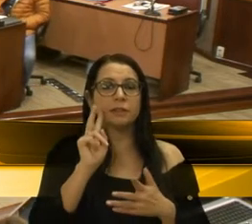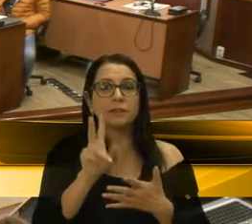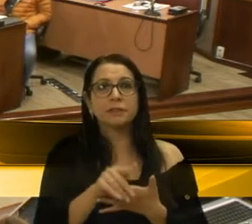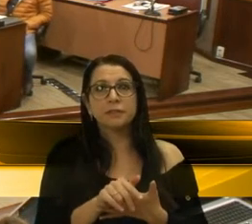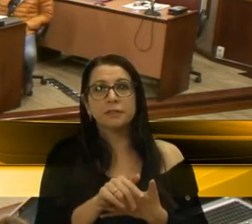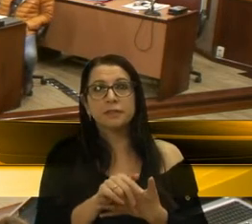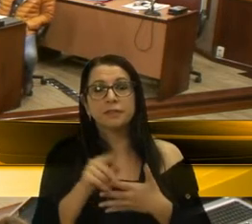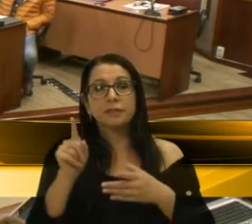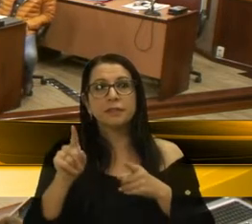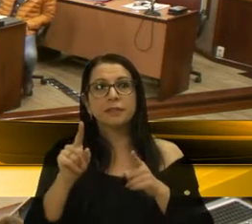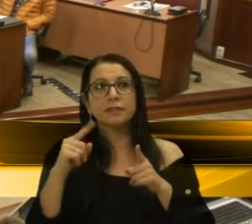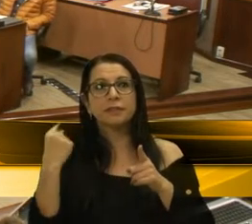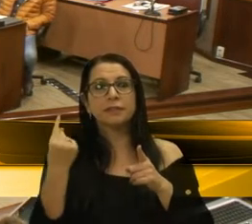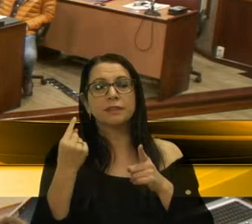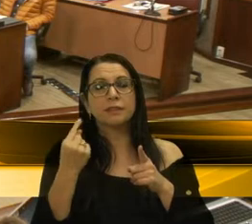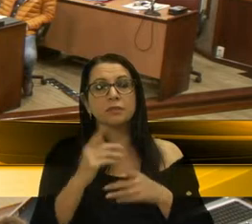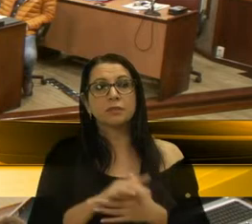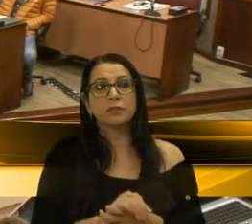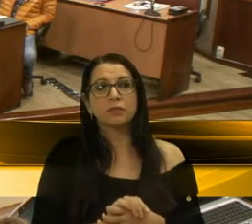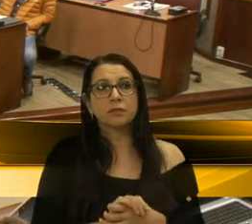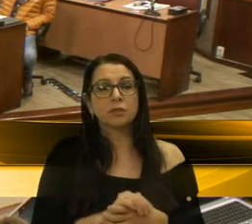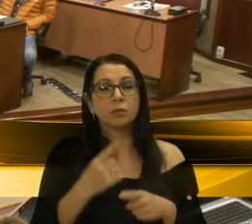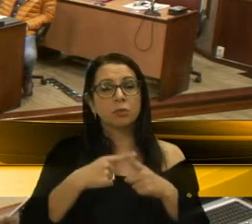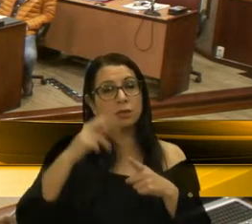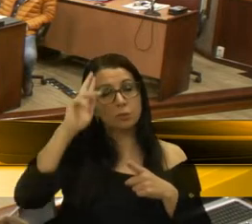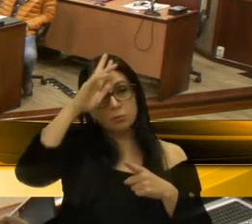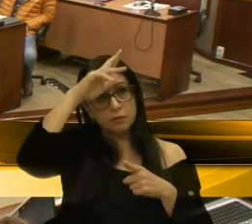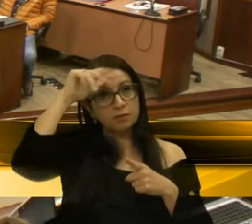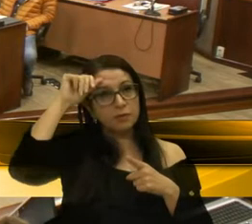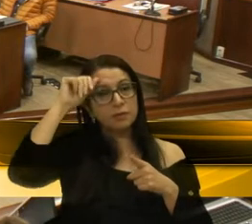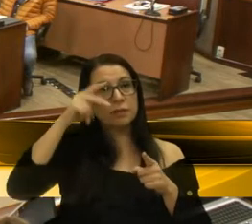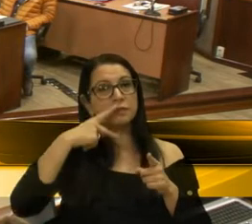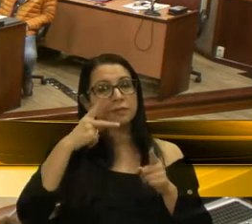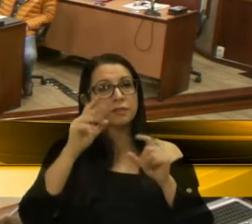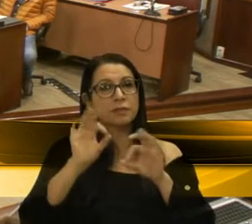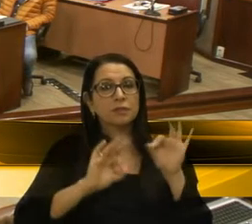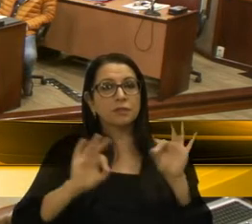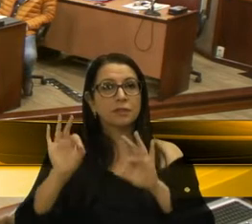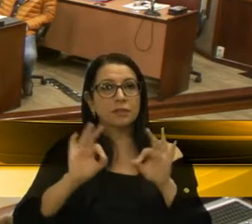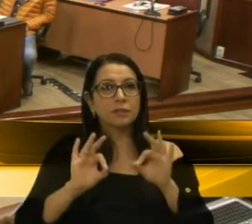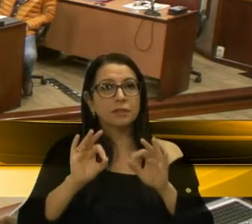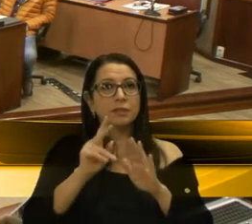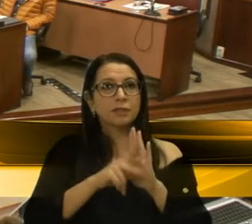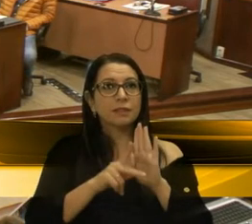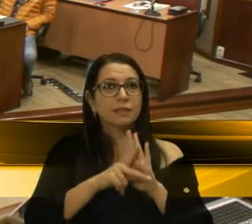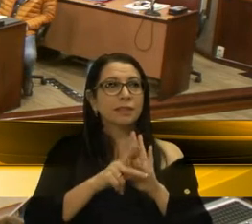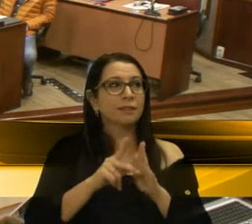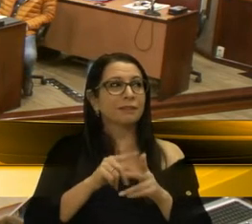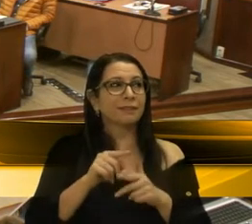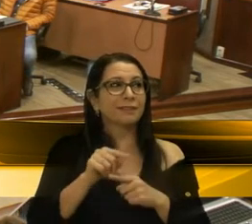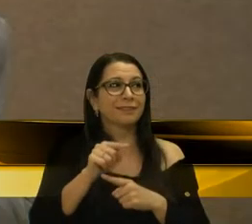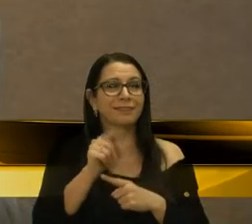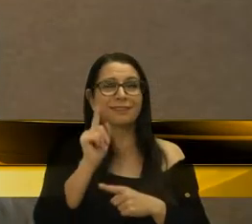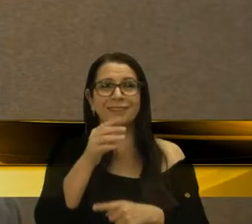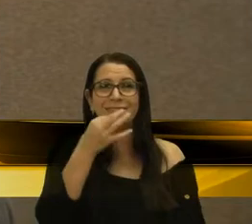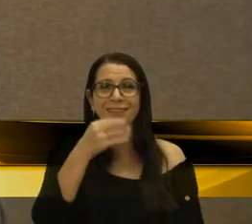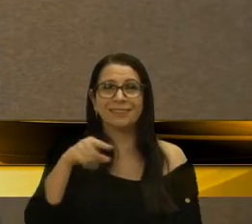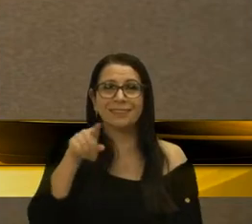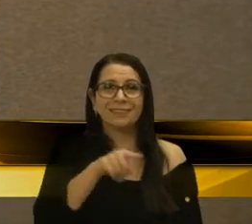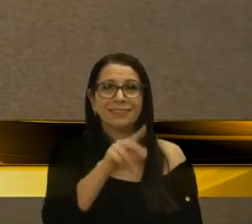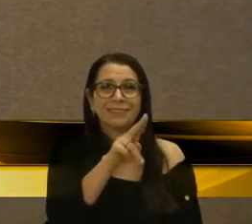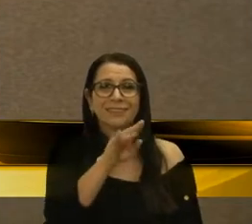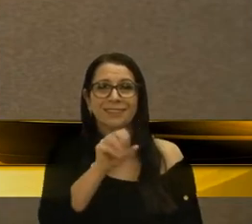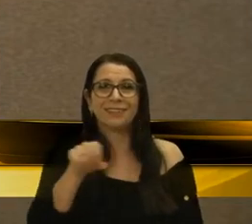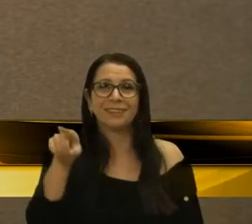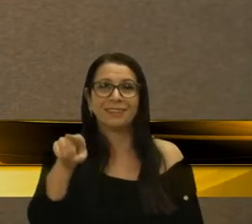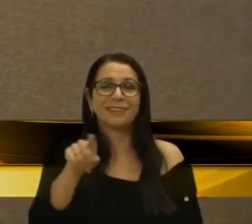Vossa Excelência, por que o prefeito determinar a elaboração de um projeto para o município de Caxias do Sul, para as UBS e